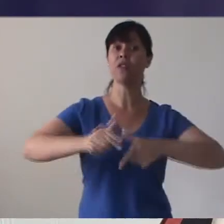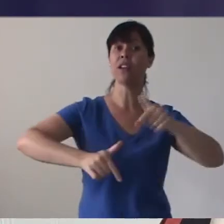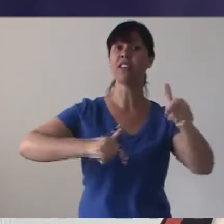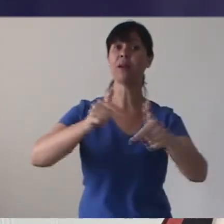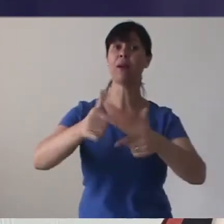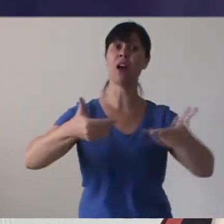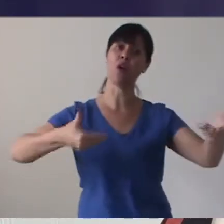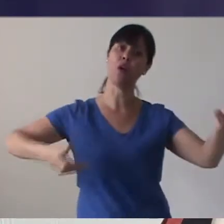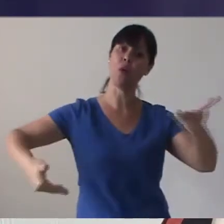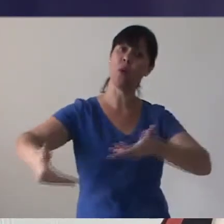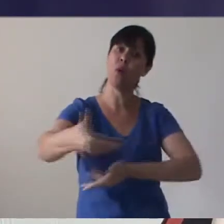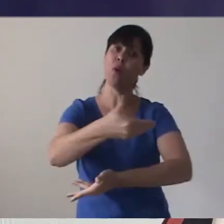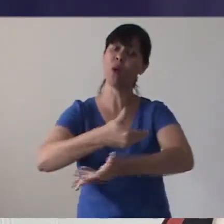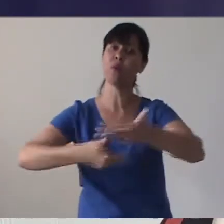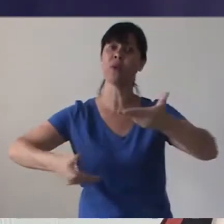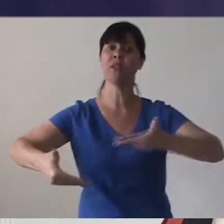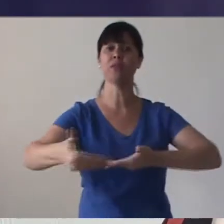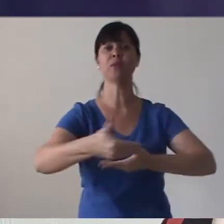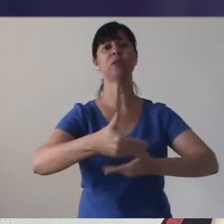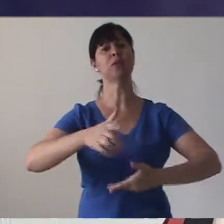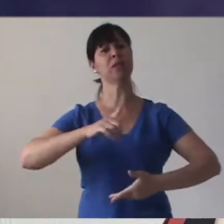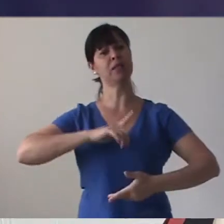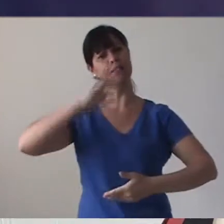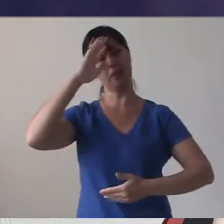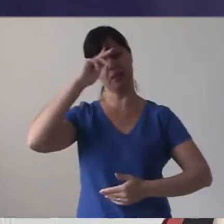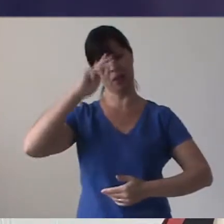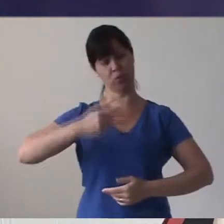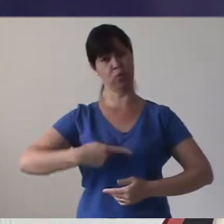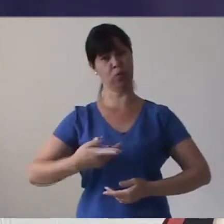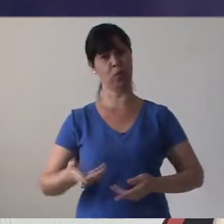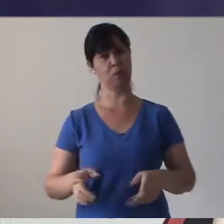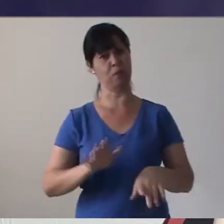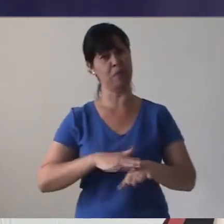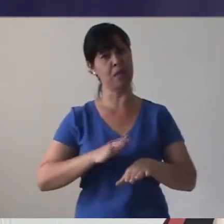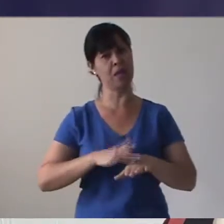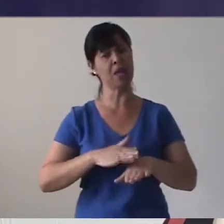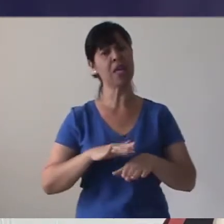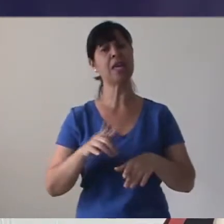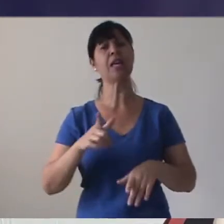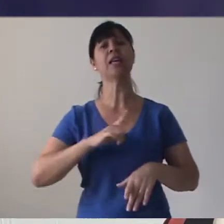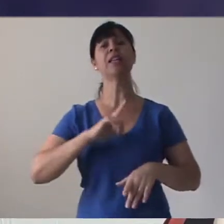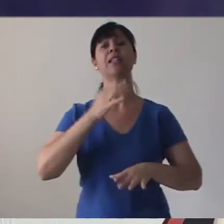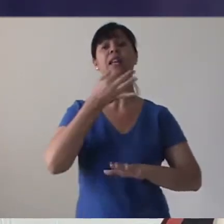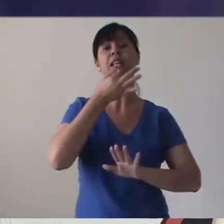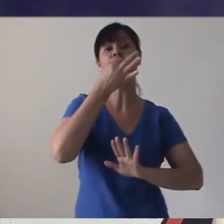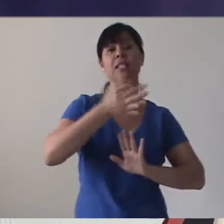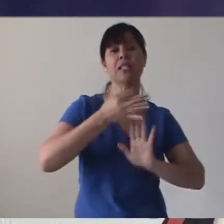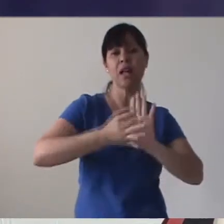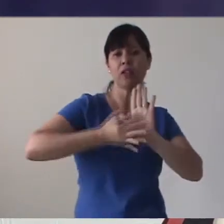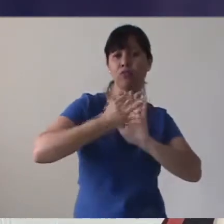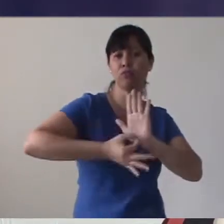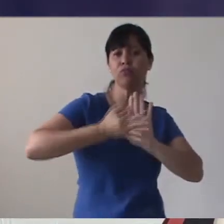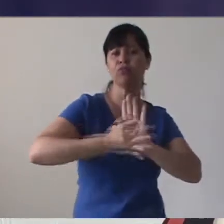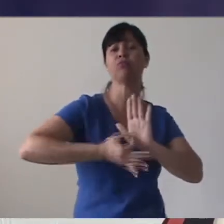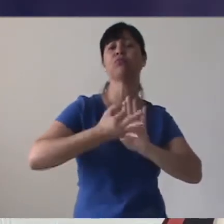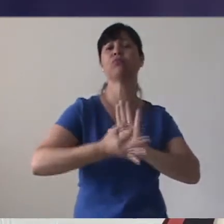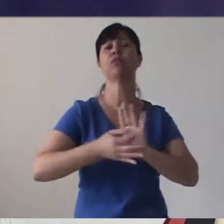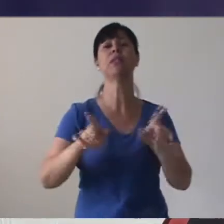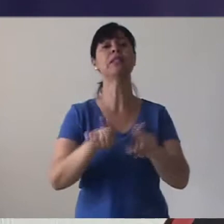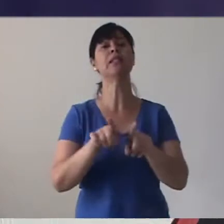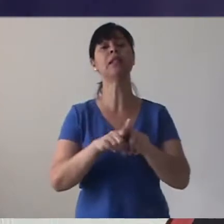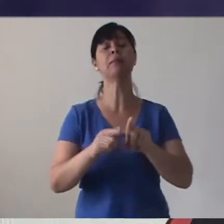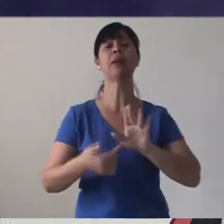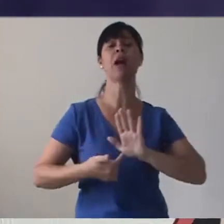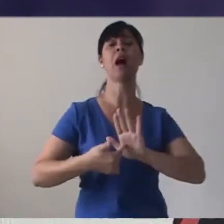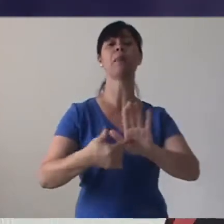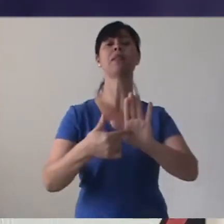colaborativamente, né, que tem autonomia, que é crítico, né, ele desenvolve criticidade e que ele apresenta também